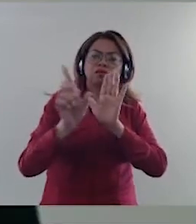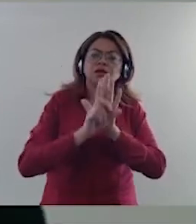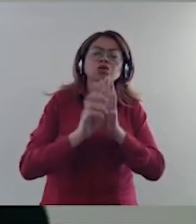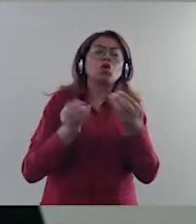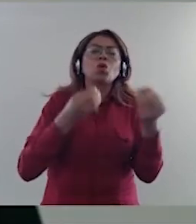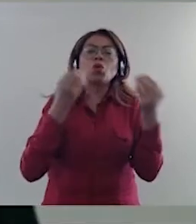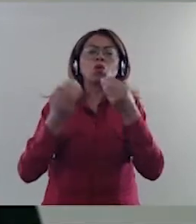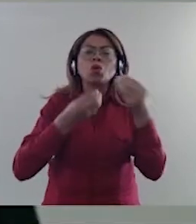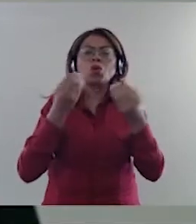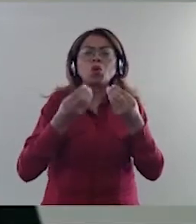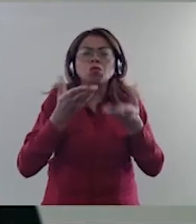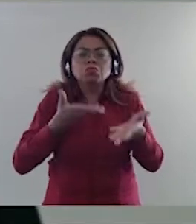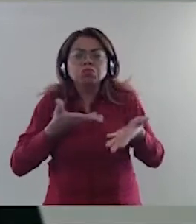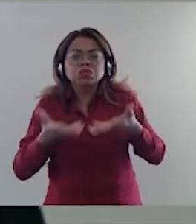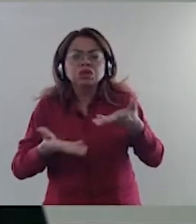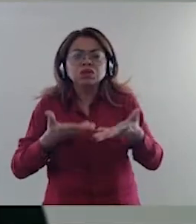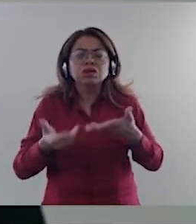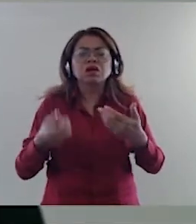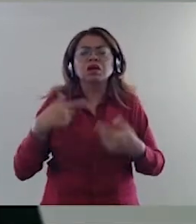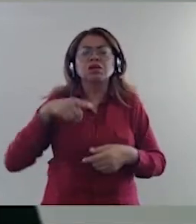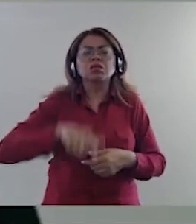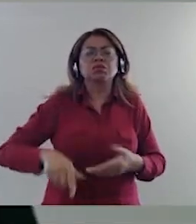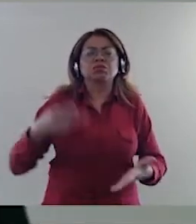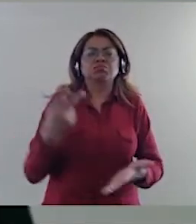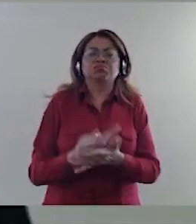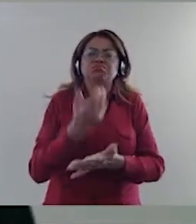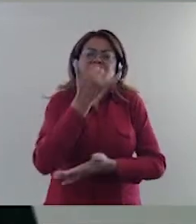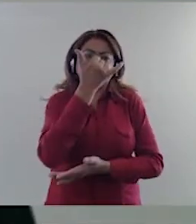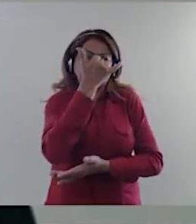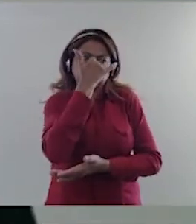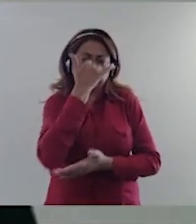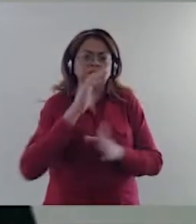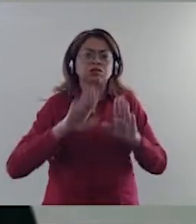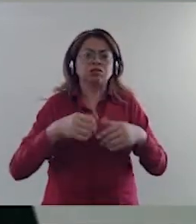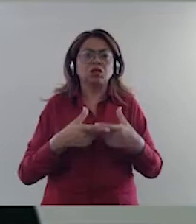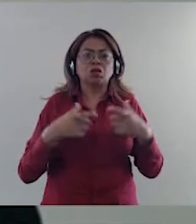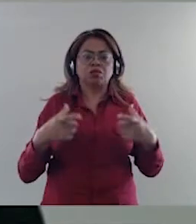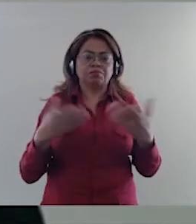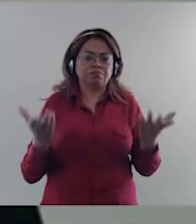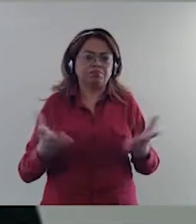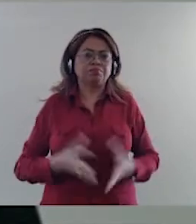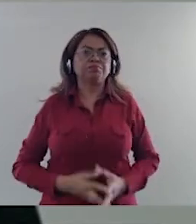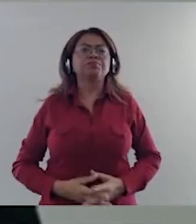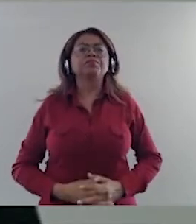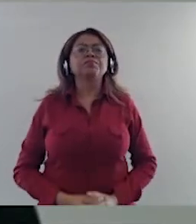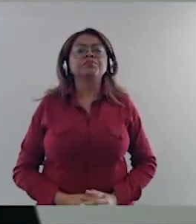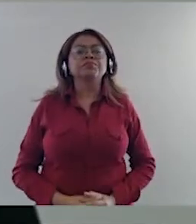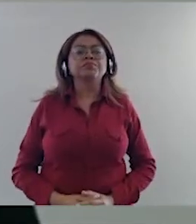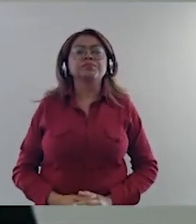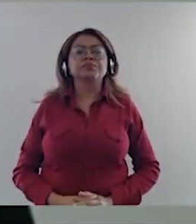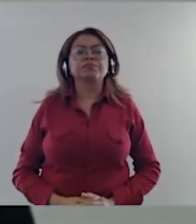lidar com situações dessa magnitude.